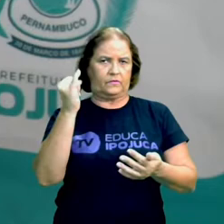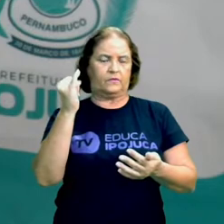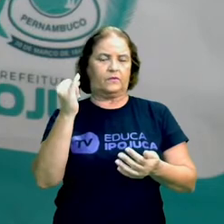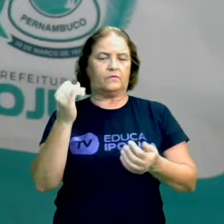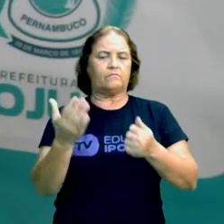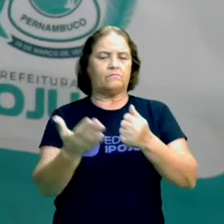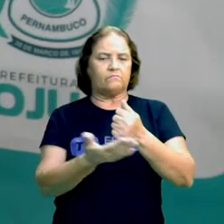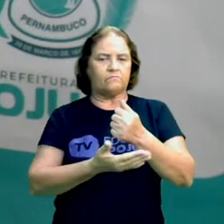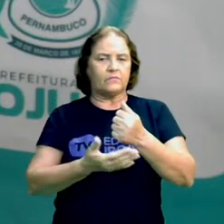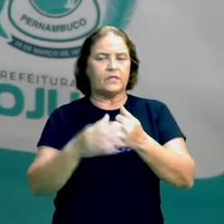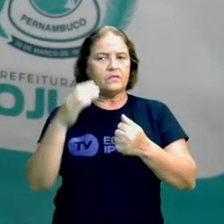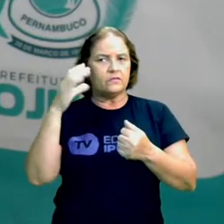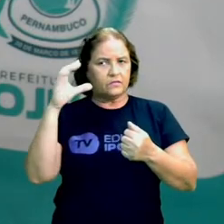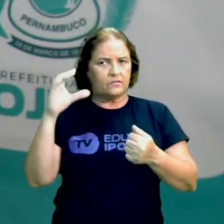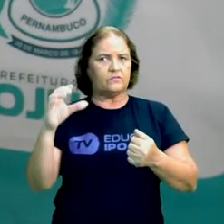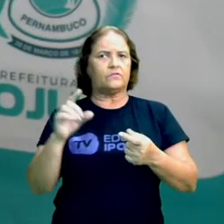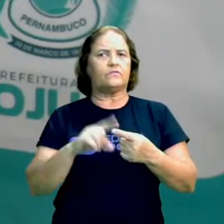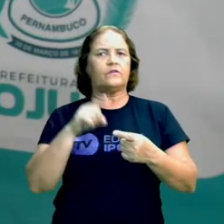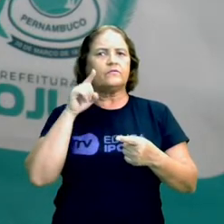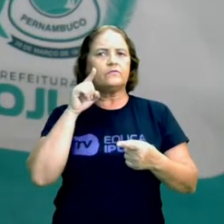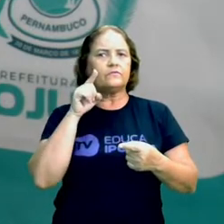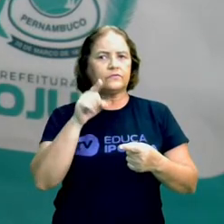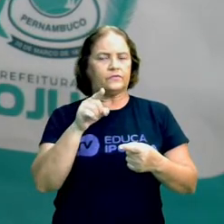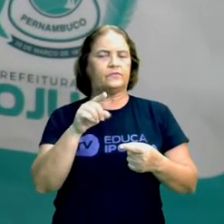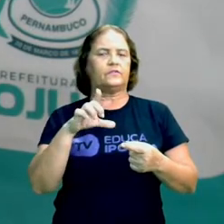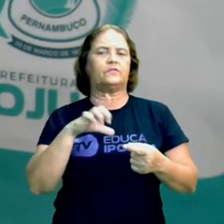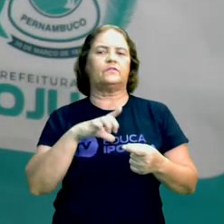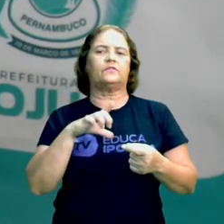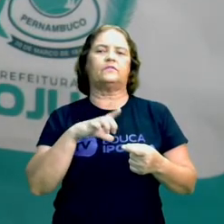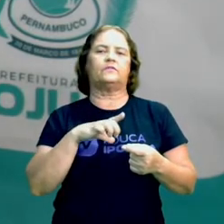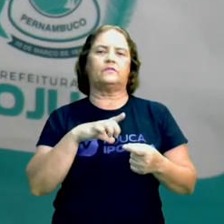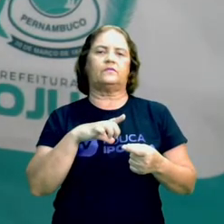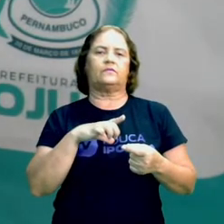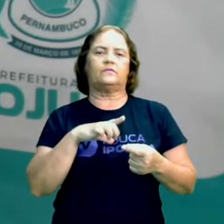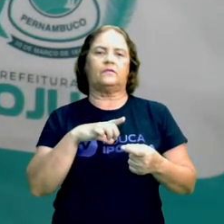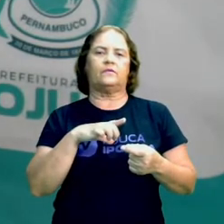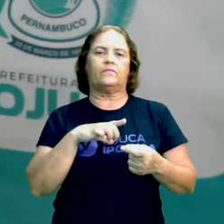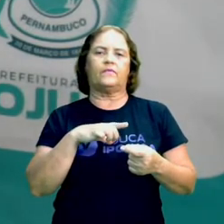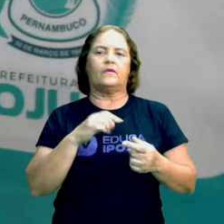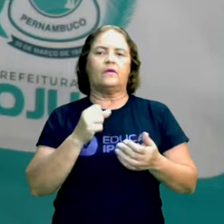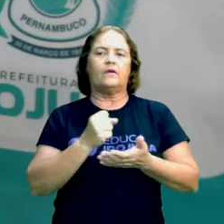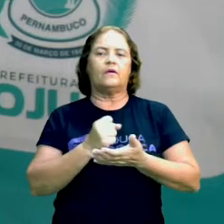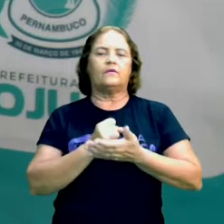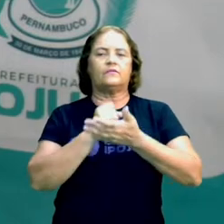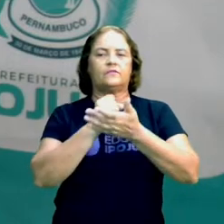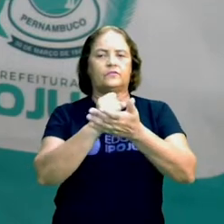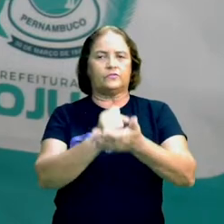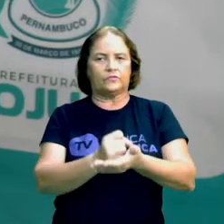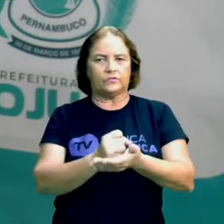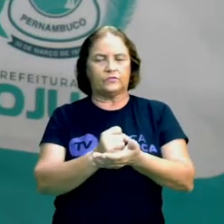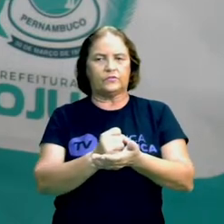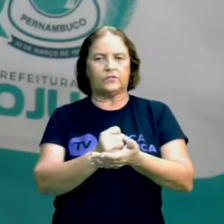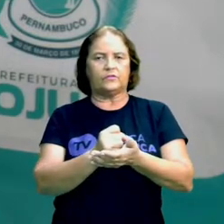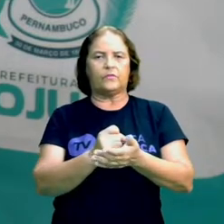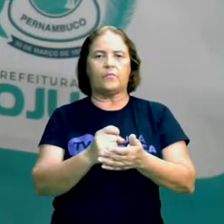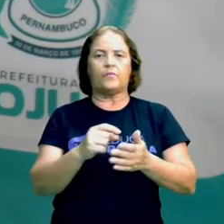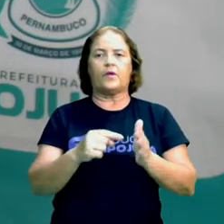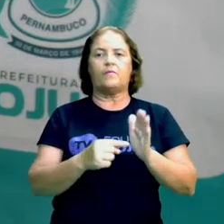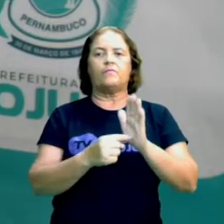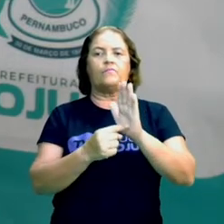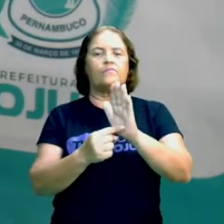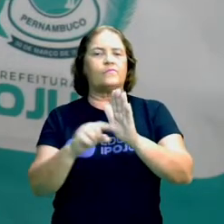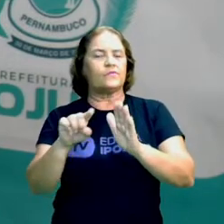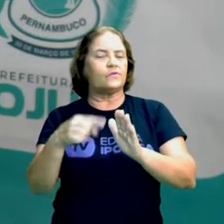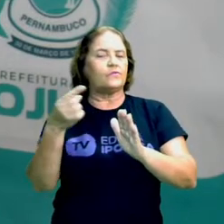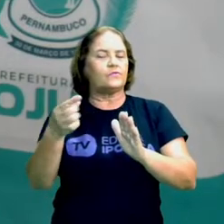bases científicas, não é? Você está aí, não é? Contribuindo para passar ao outro, através